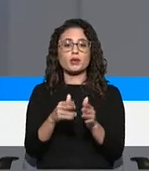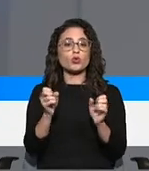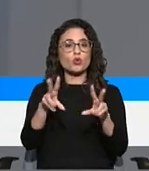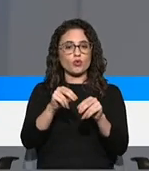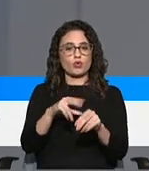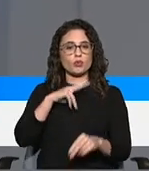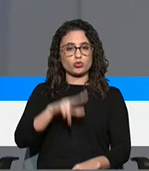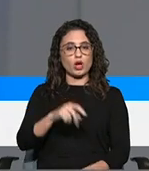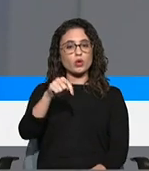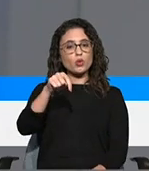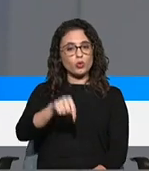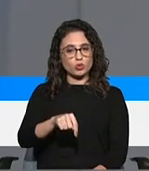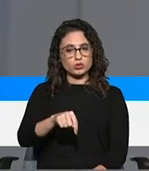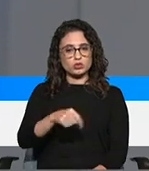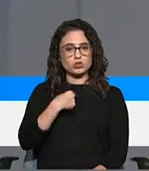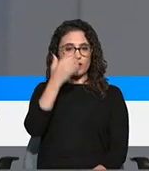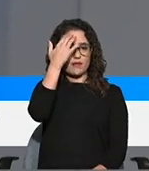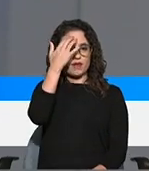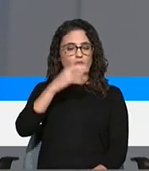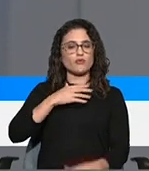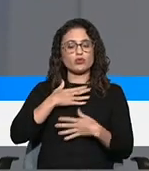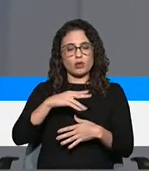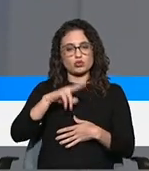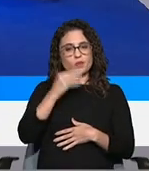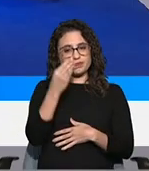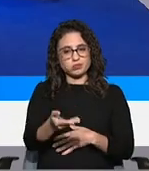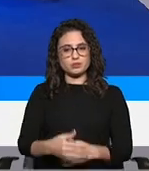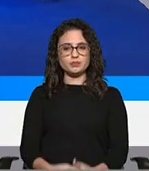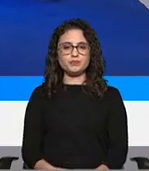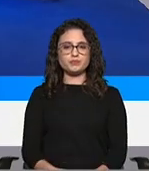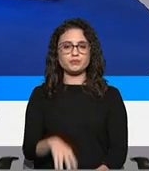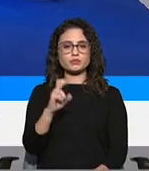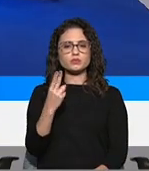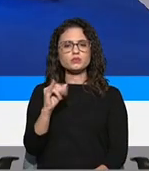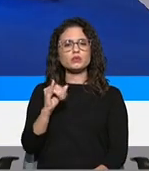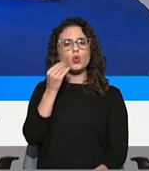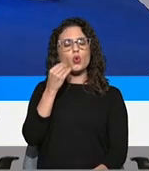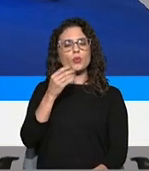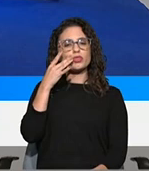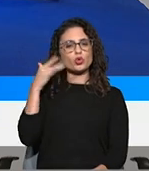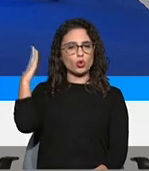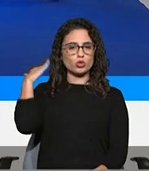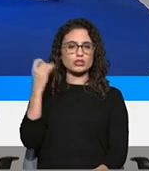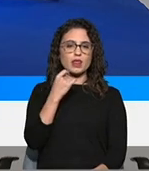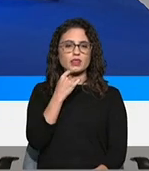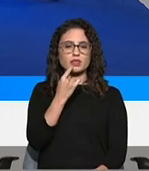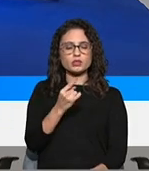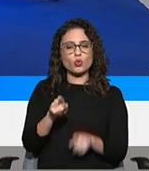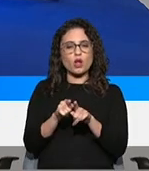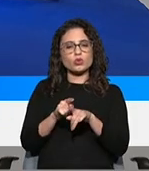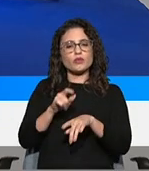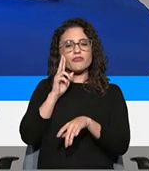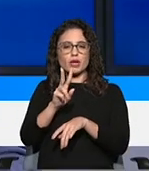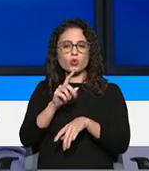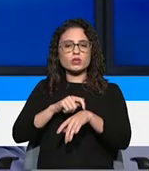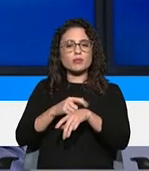hoje penso que será à vontade dos portugueses Rui queito como é que António Costa pode encarar este tempo que falta até dezembro